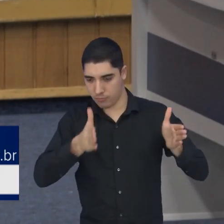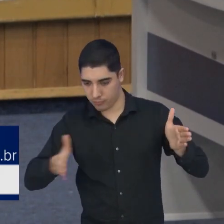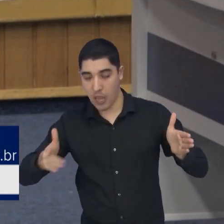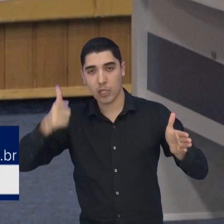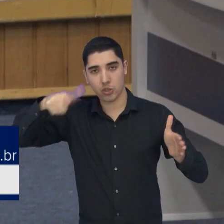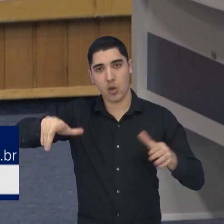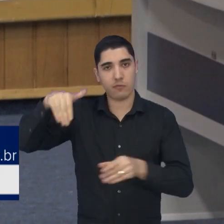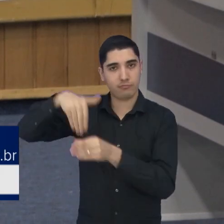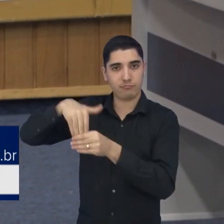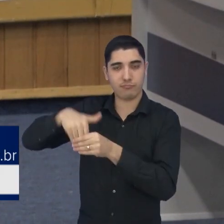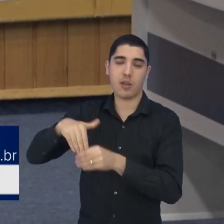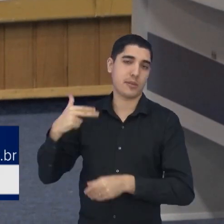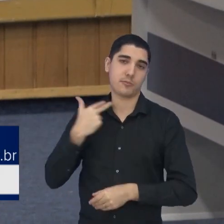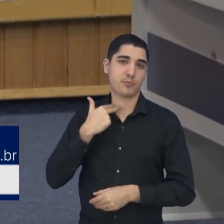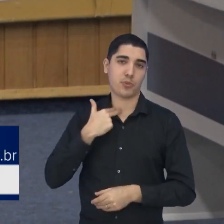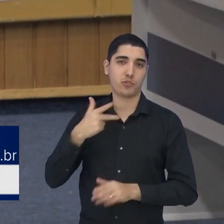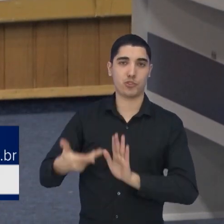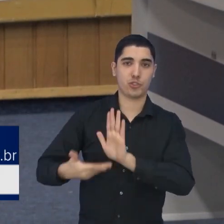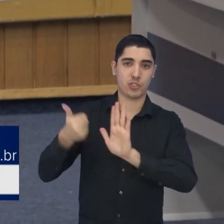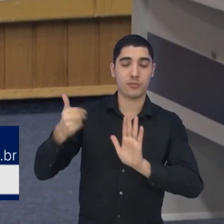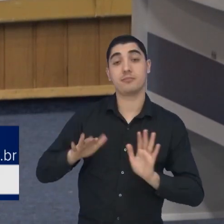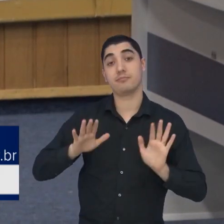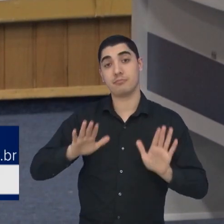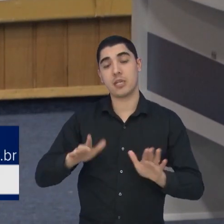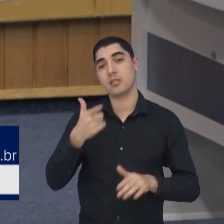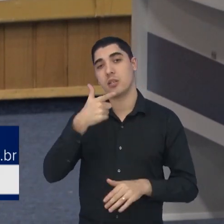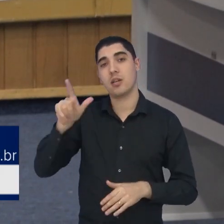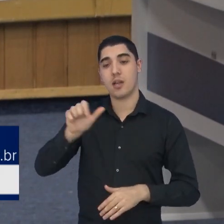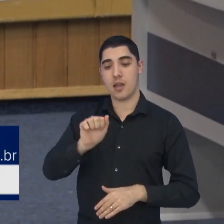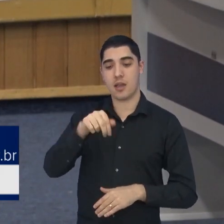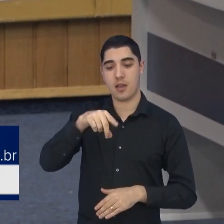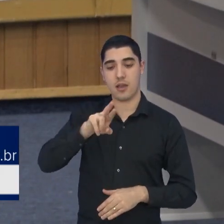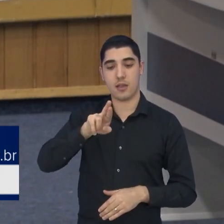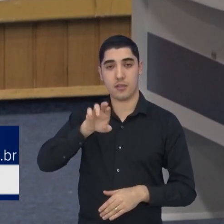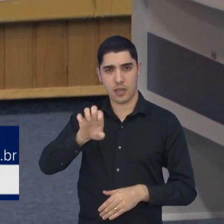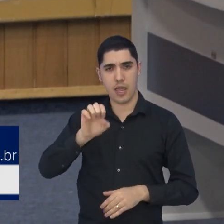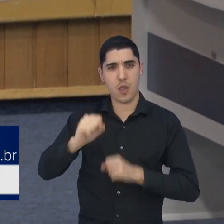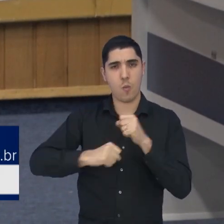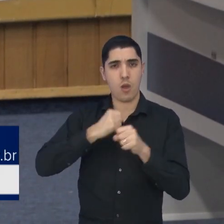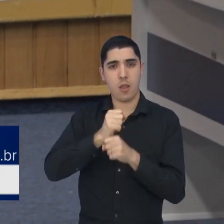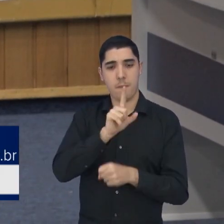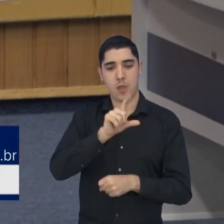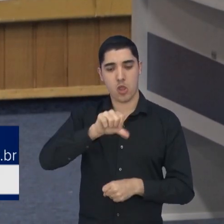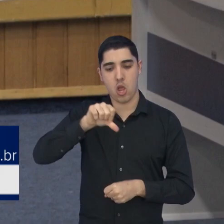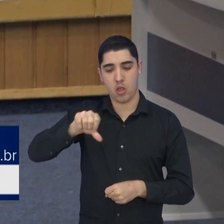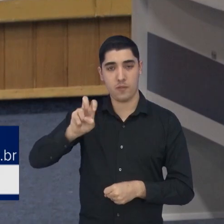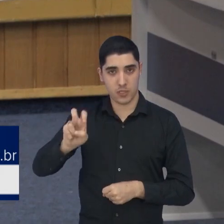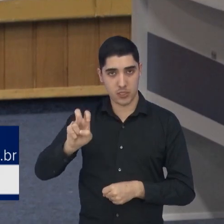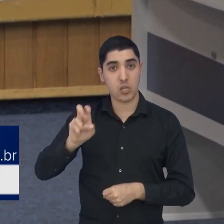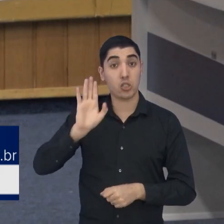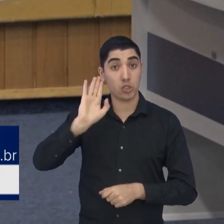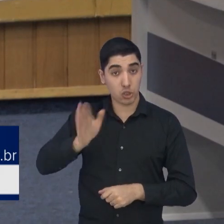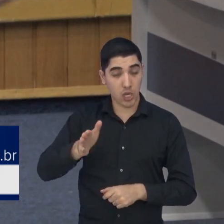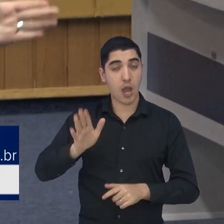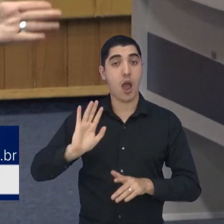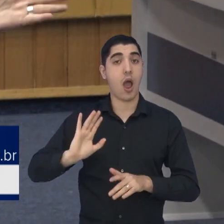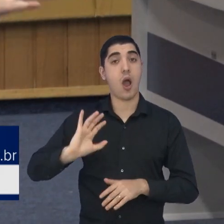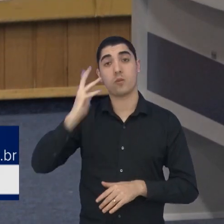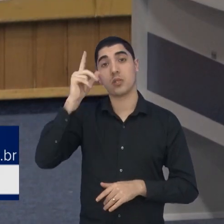não pôde. O André Freire, em 95, houve um rompimento